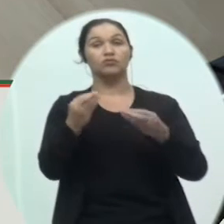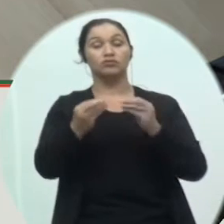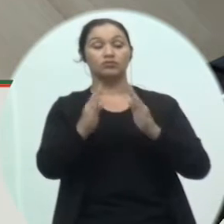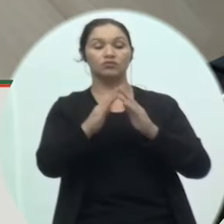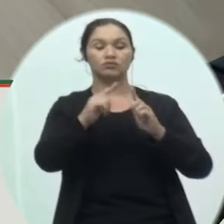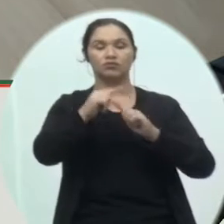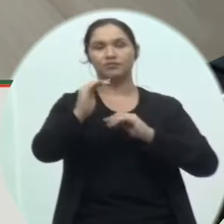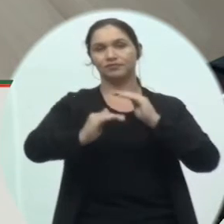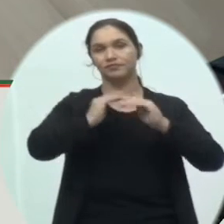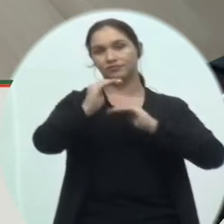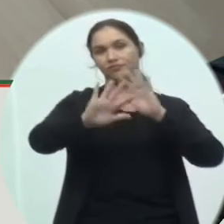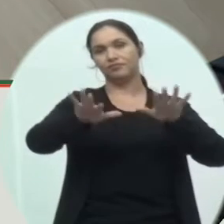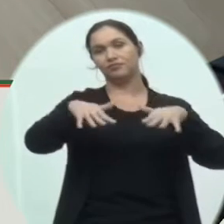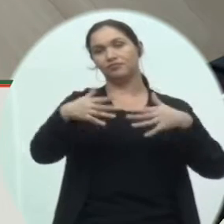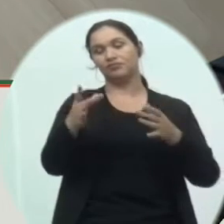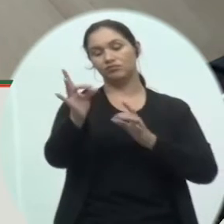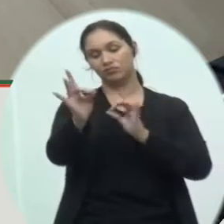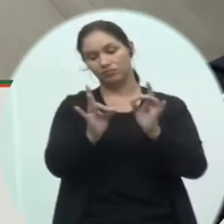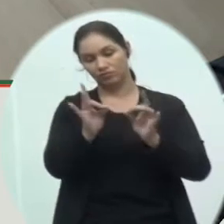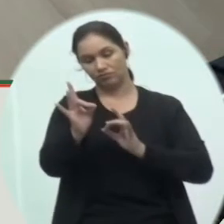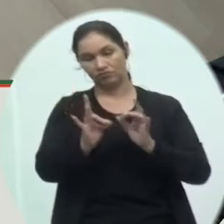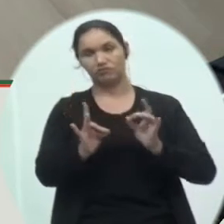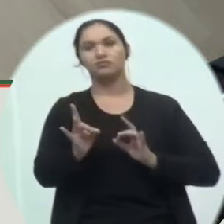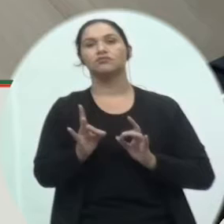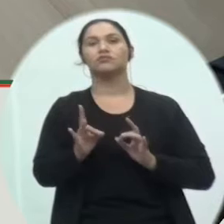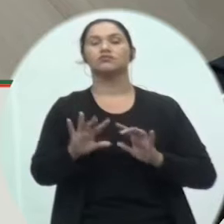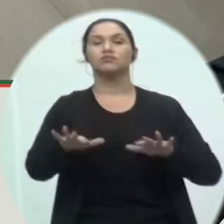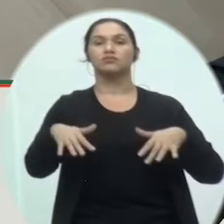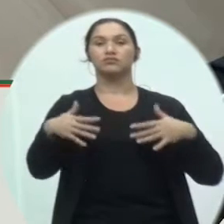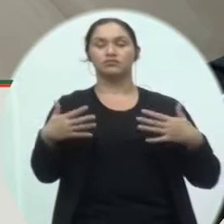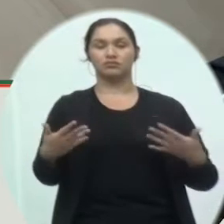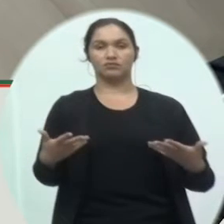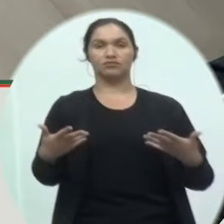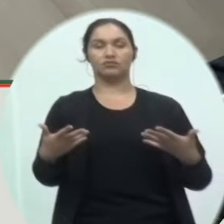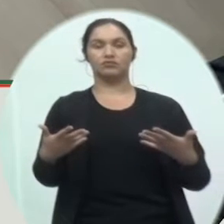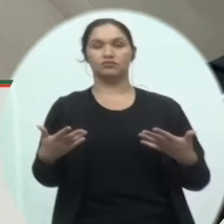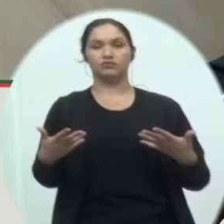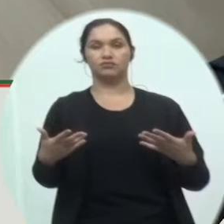a partir daí resolve organizá-la em igreja, nos moldes